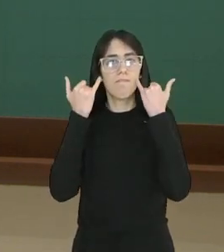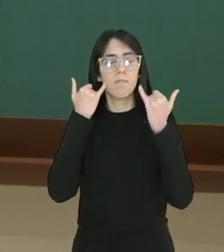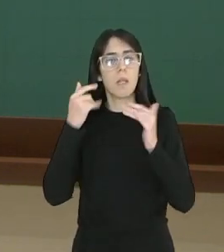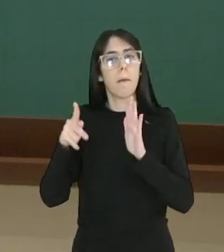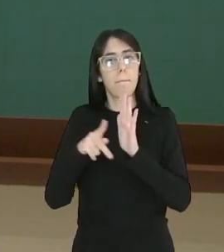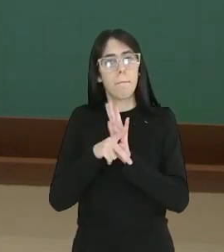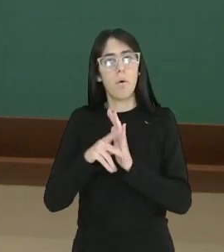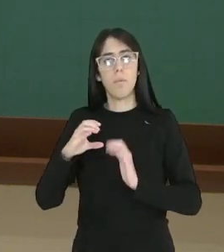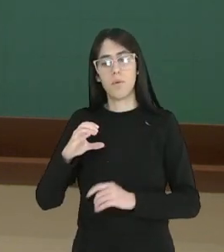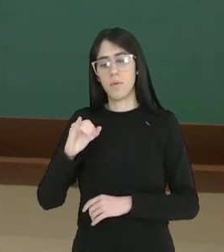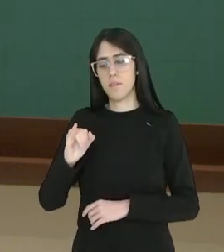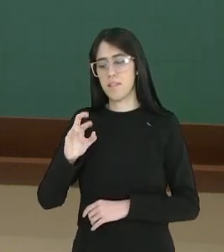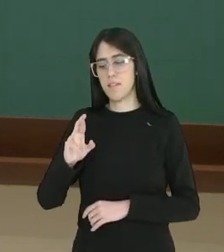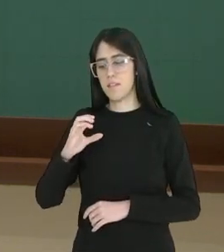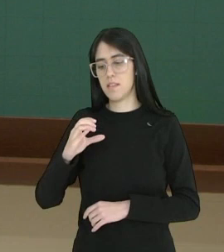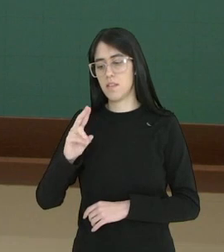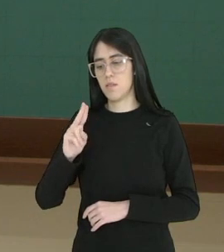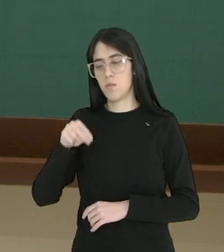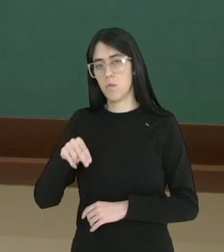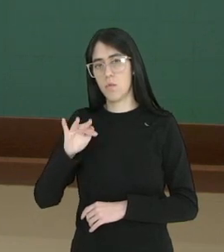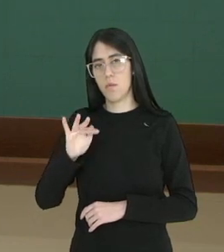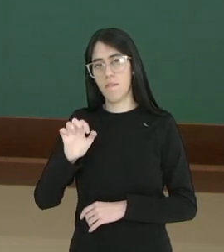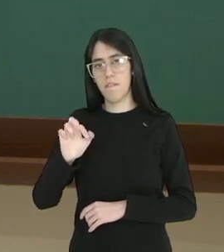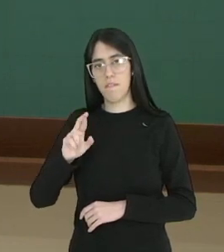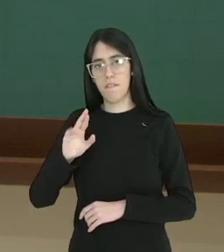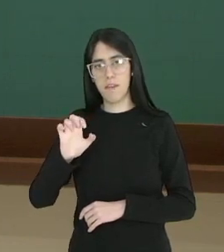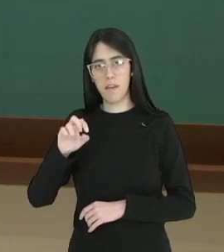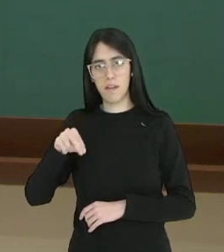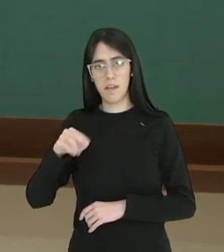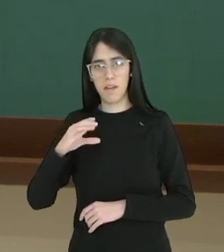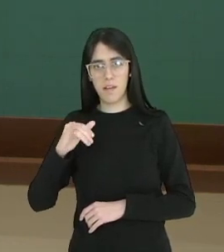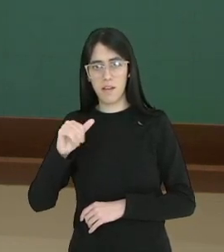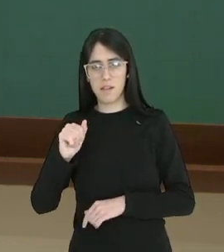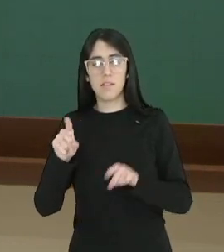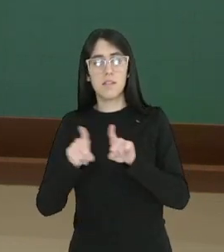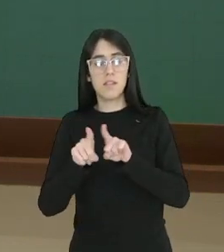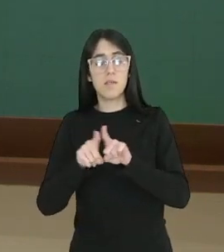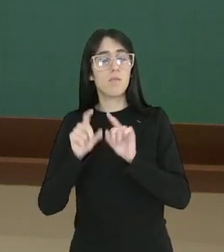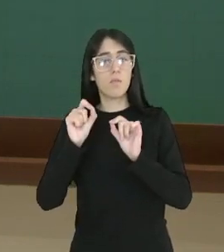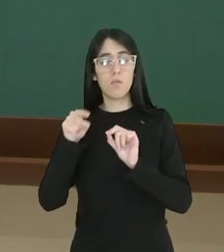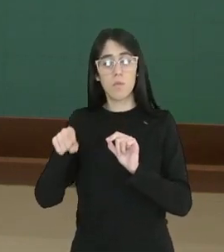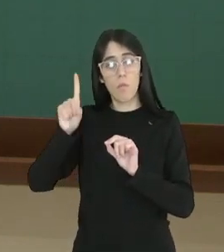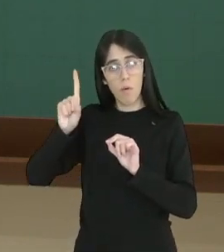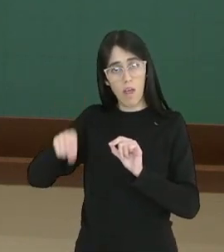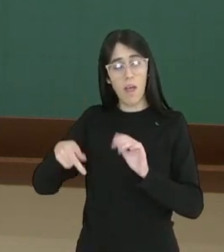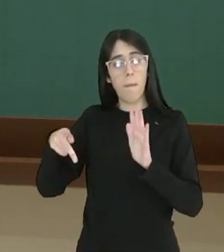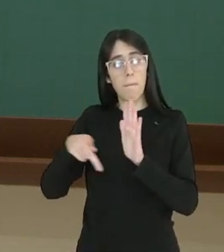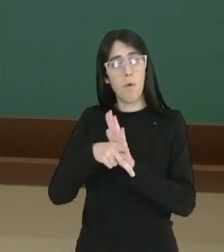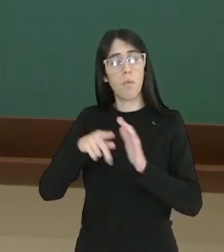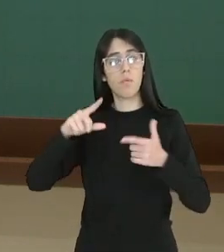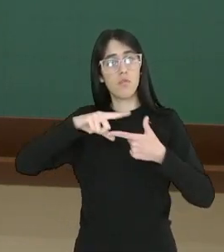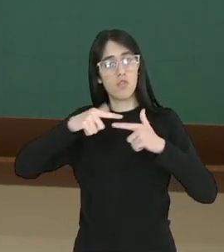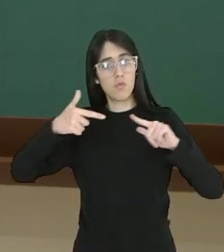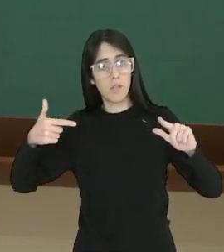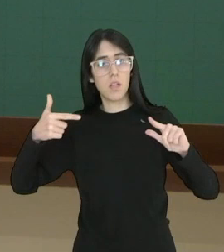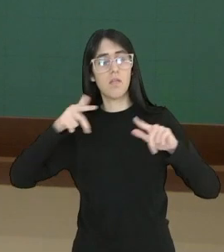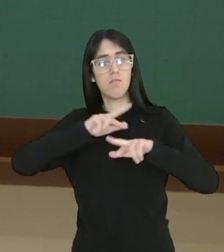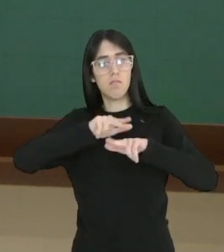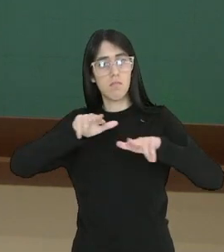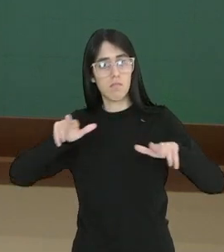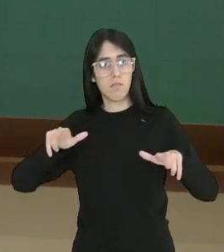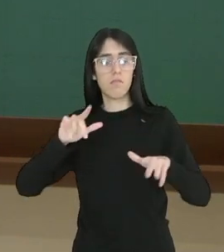e também reconhecer uma circunferência como um lugar geométrico na resolução